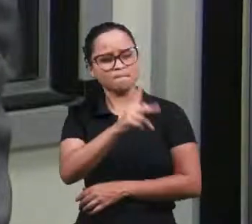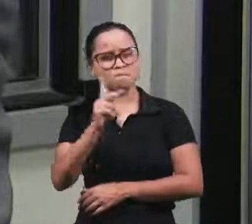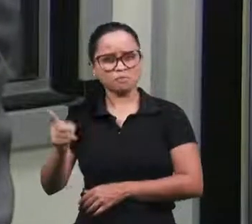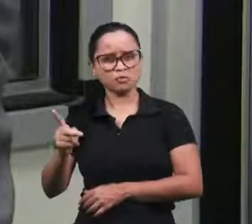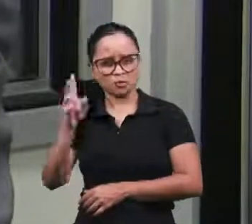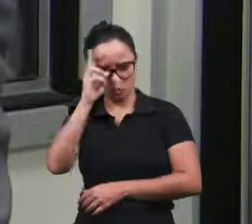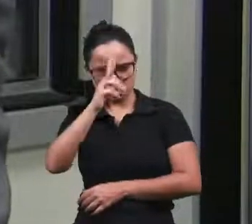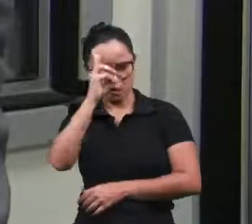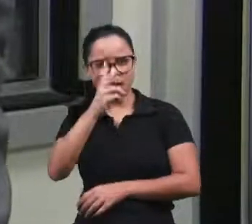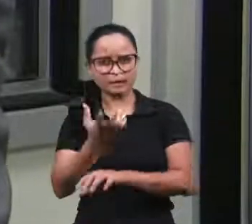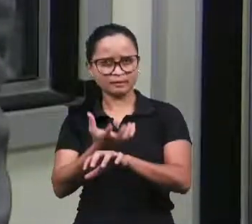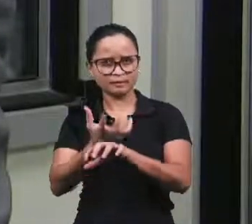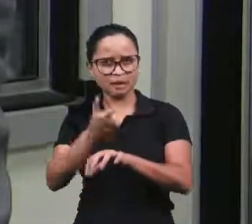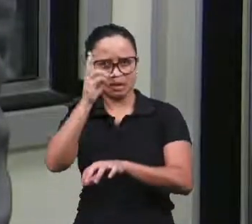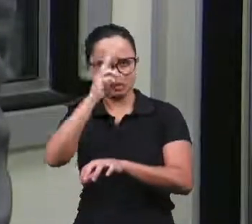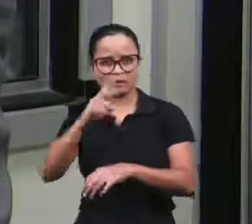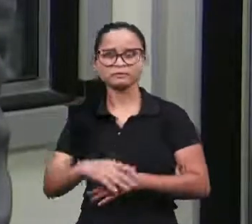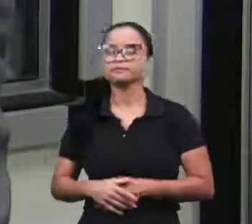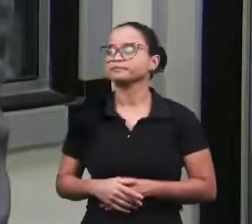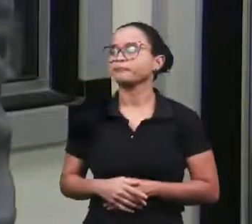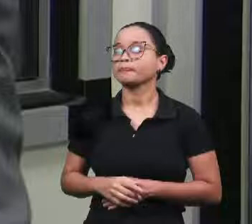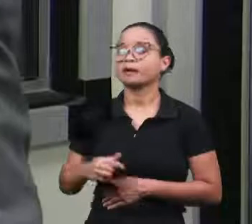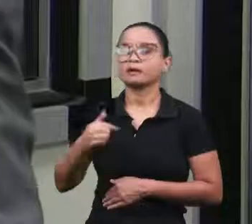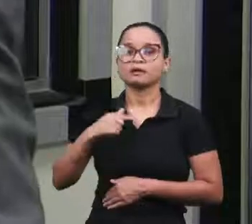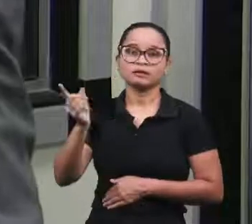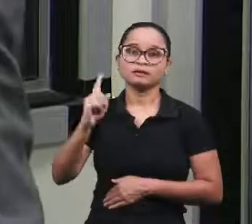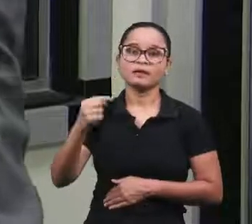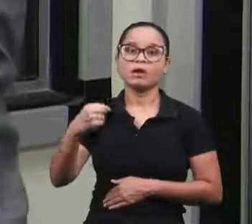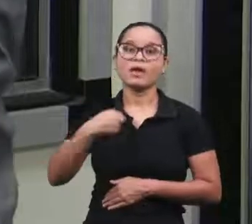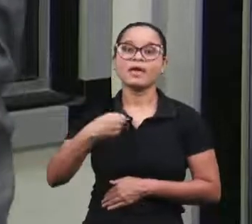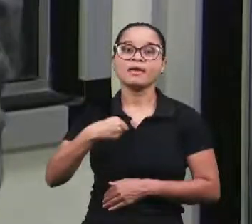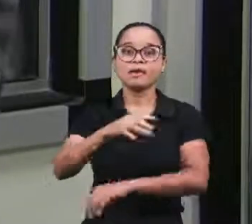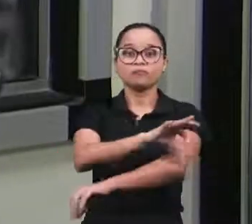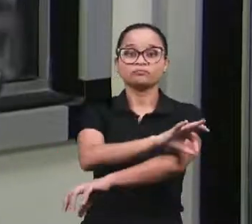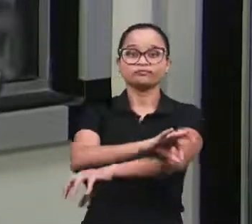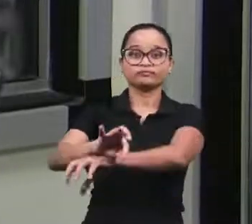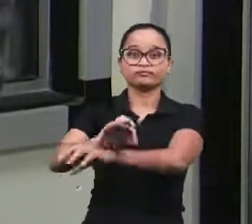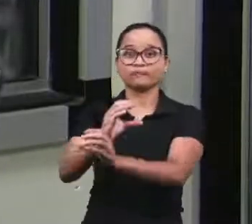as coisas. Eu sou engenheiro por formação, sou engenheiro civil.